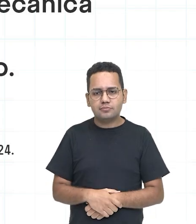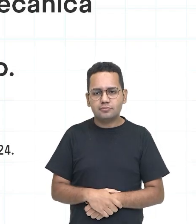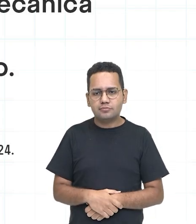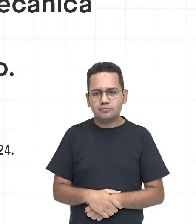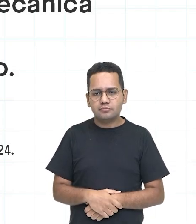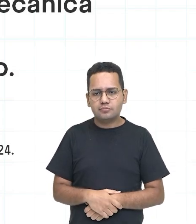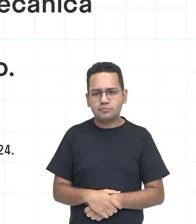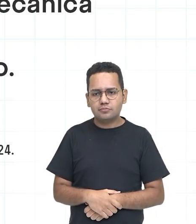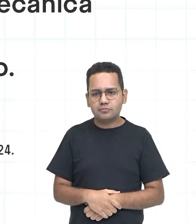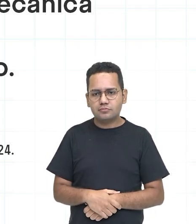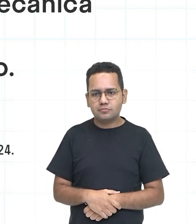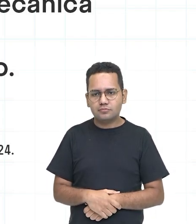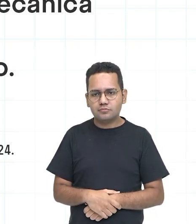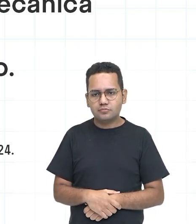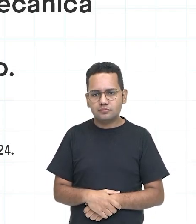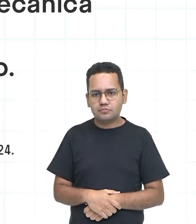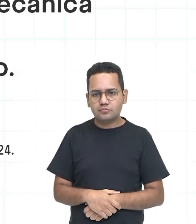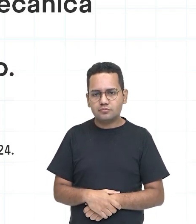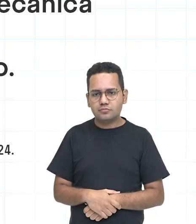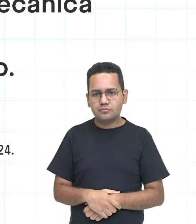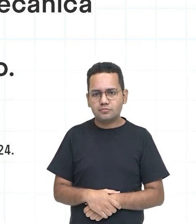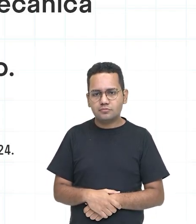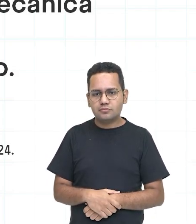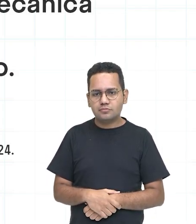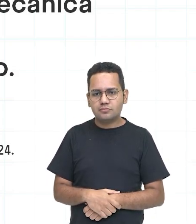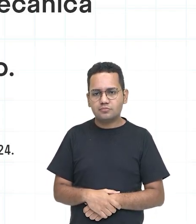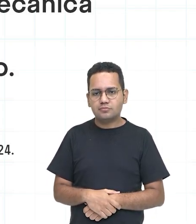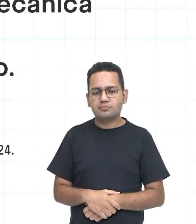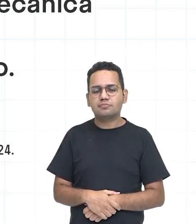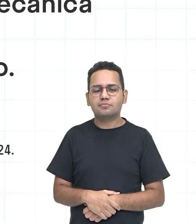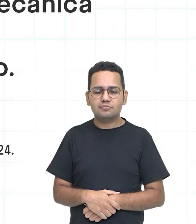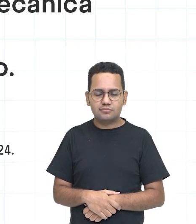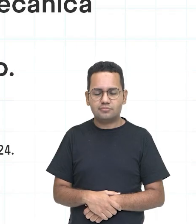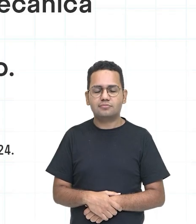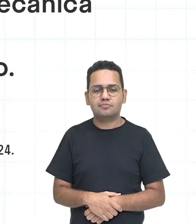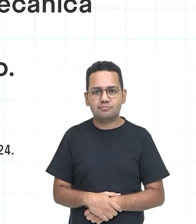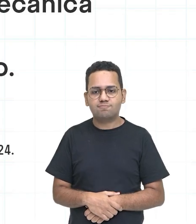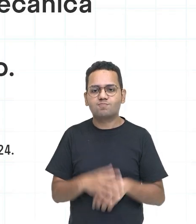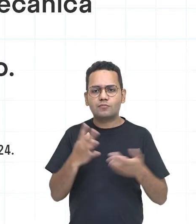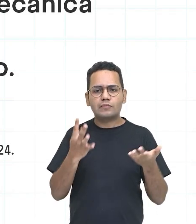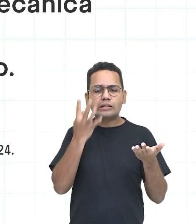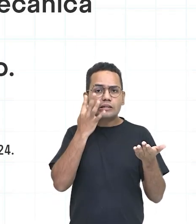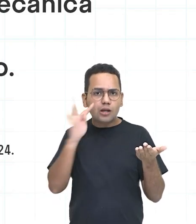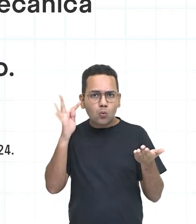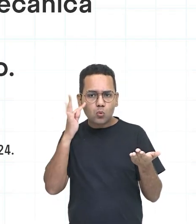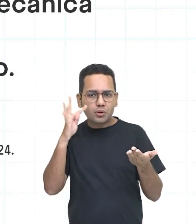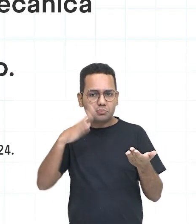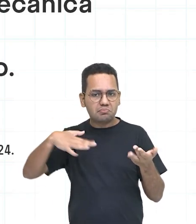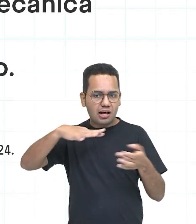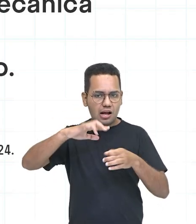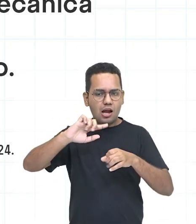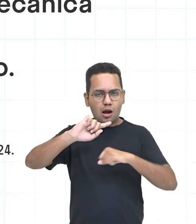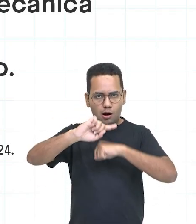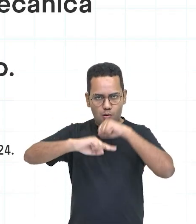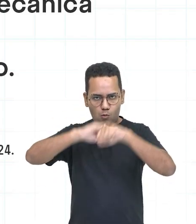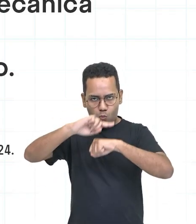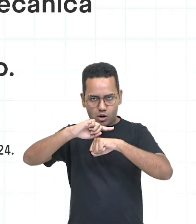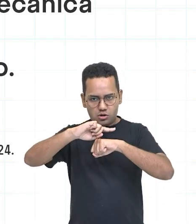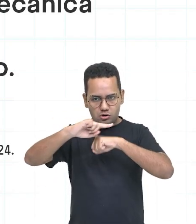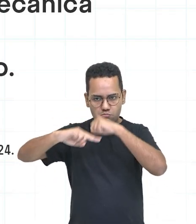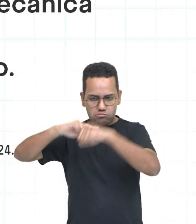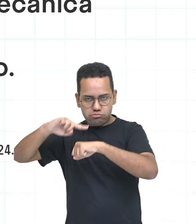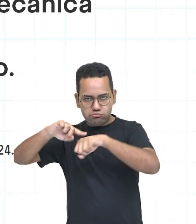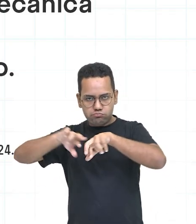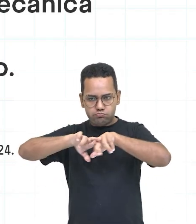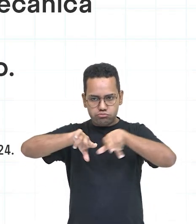qual é o maior desafio na criação de uma teoria de gravidade quântica? Qual é o maior desafio? Lembra que eu vou voltar